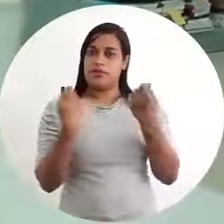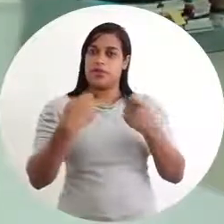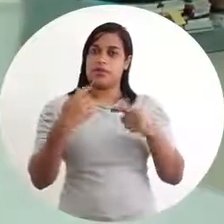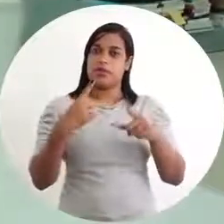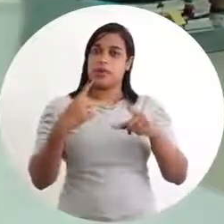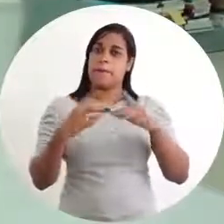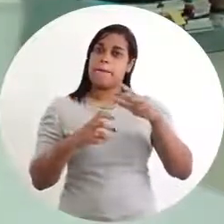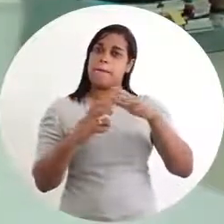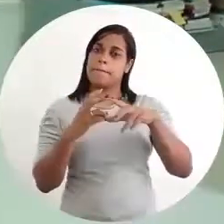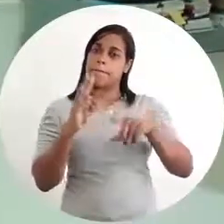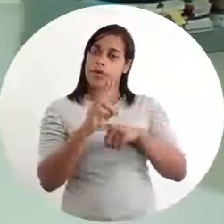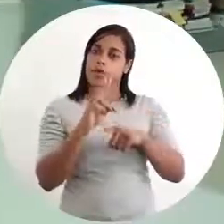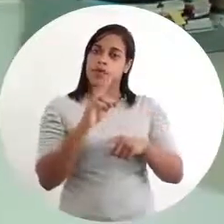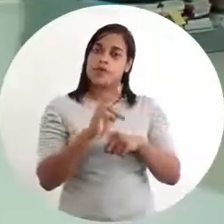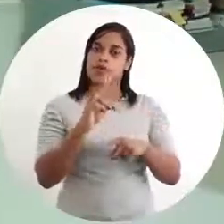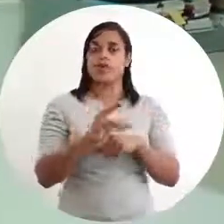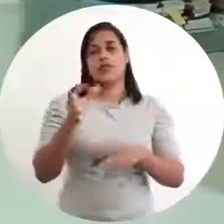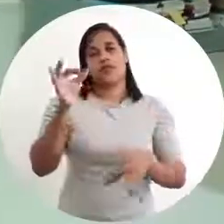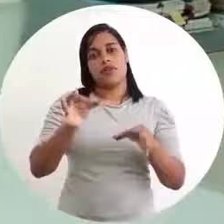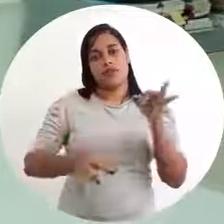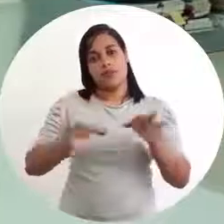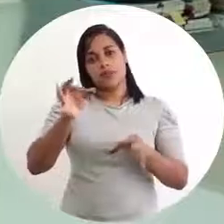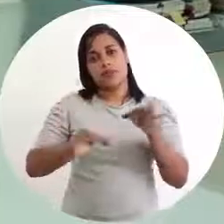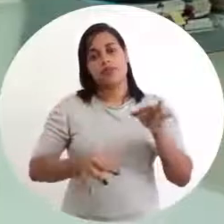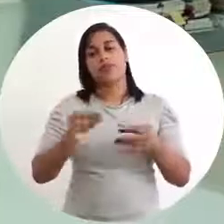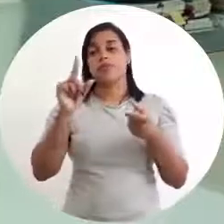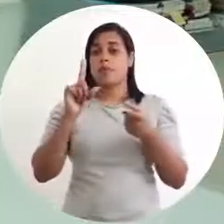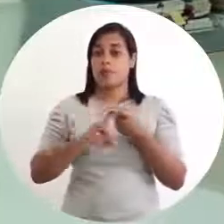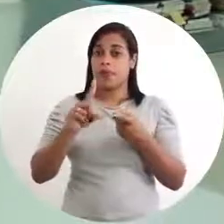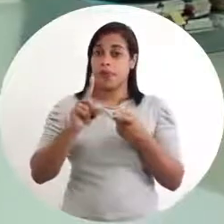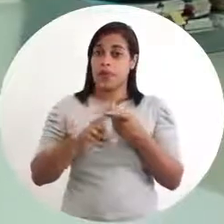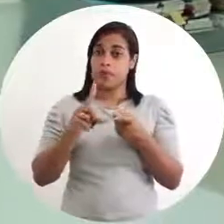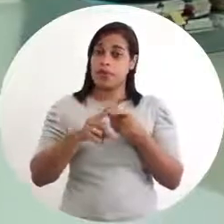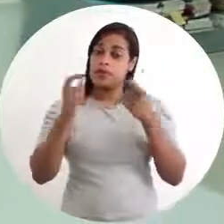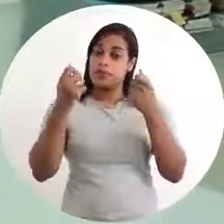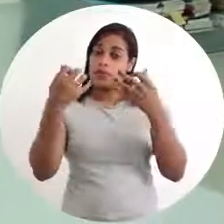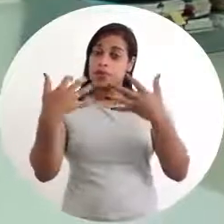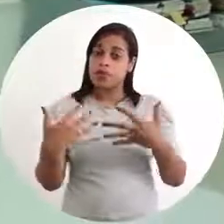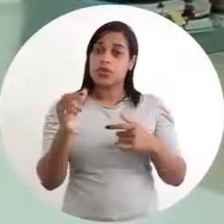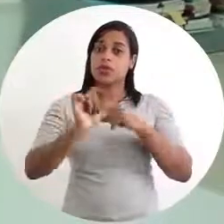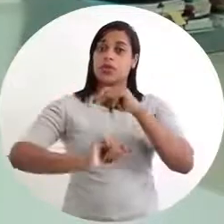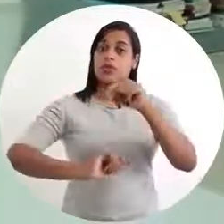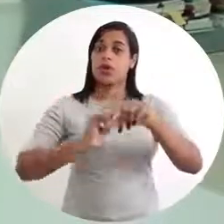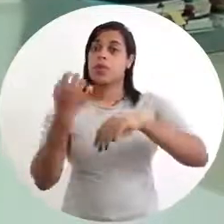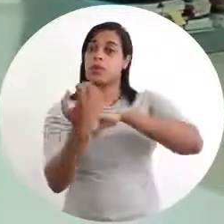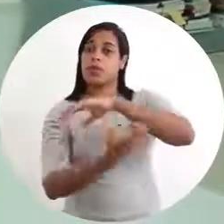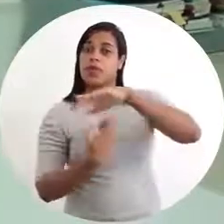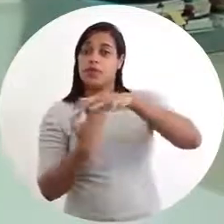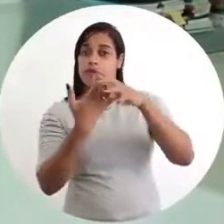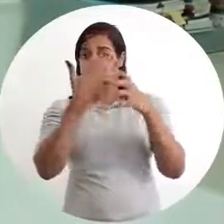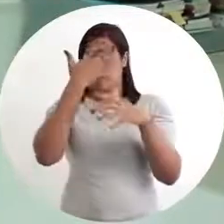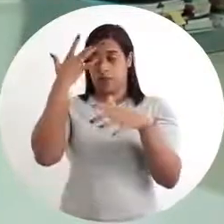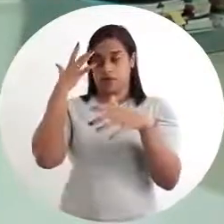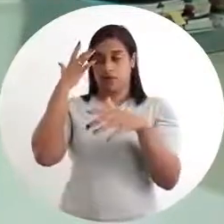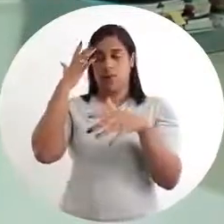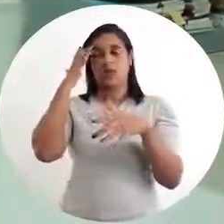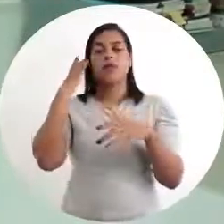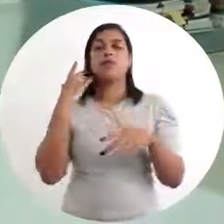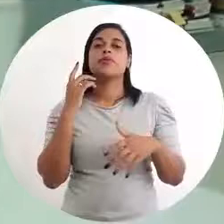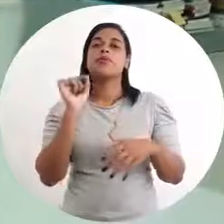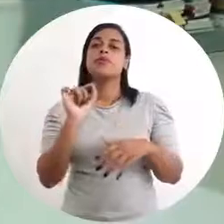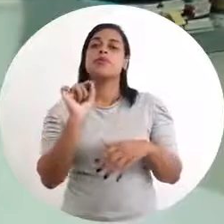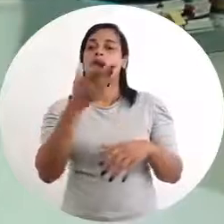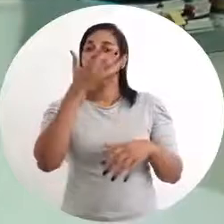protegida principalmente no nosso ordenamento jurídico. Também eu falo da figura do empresário. Veja, meu amigo,